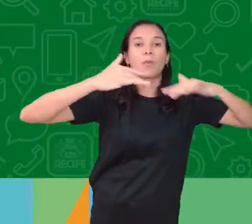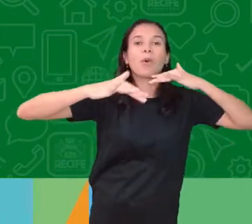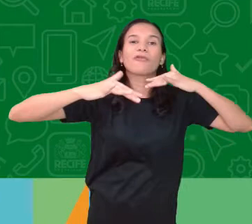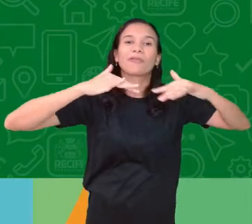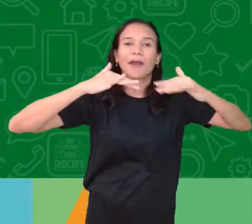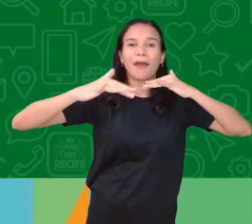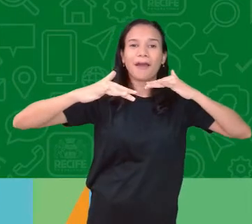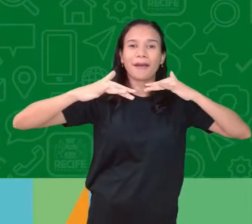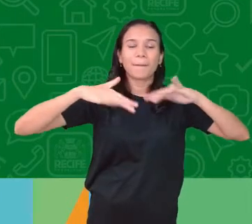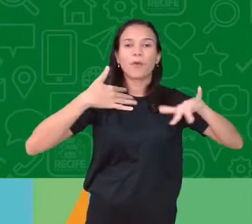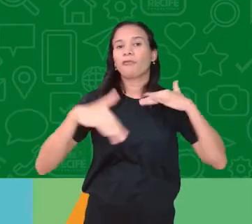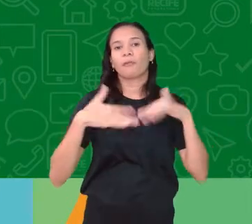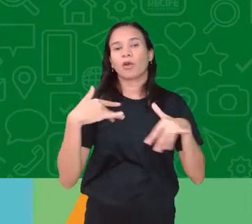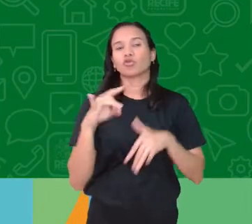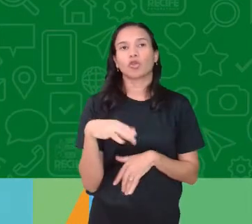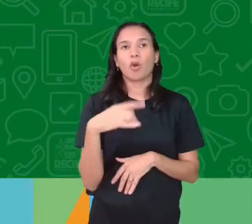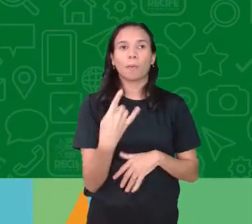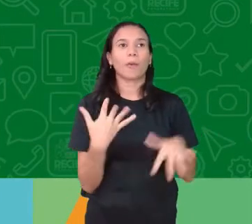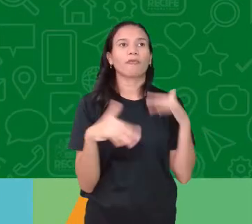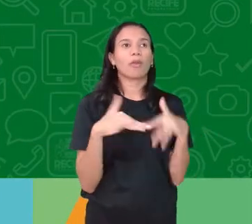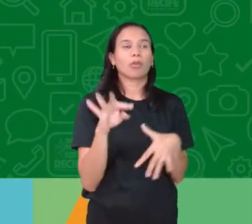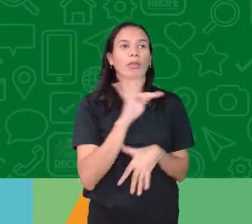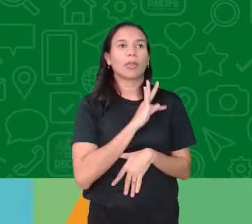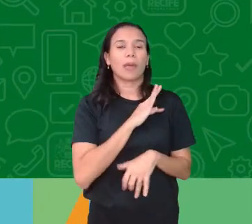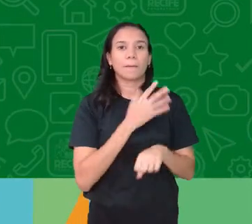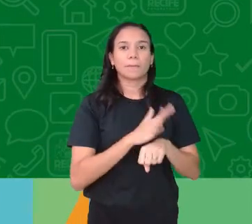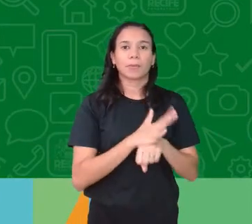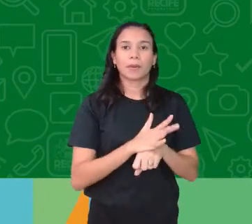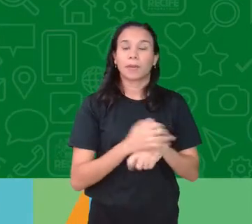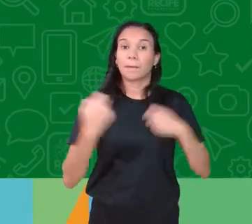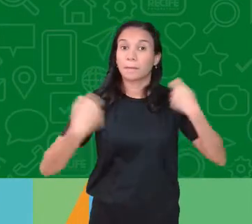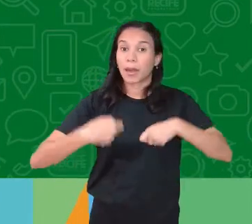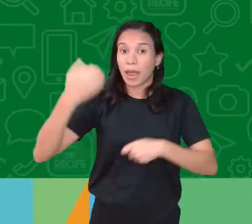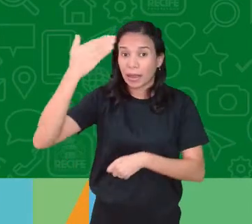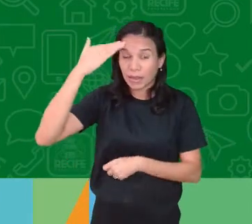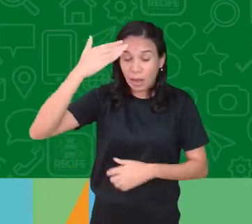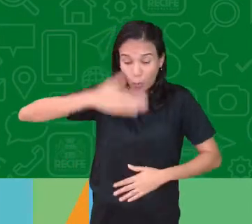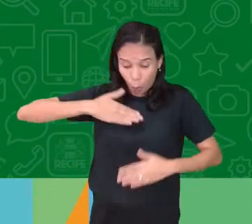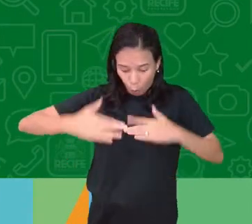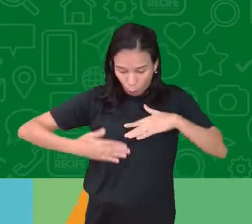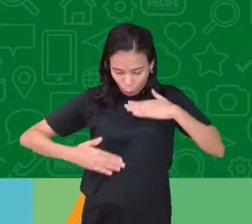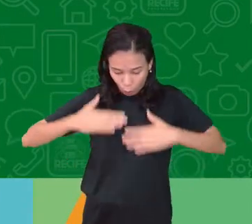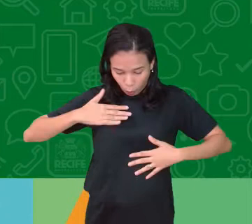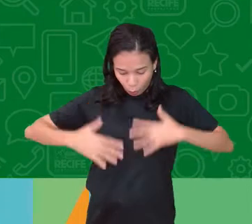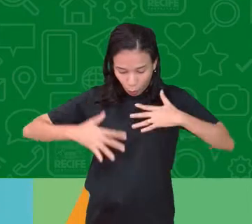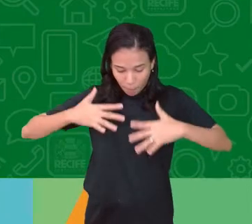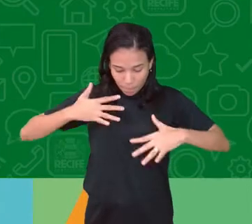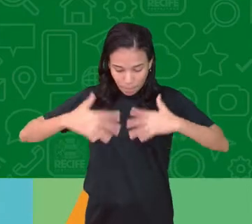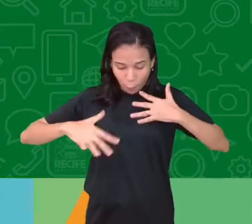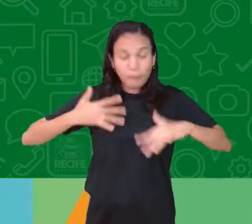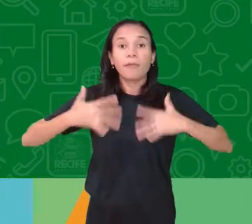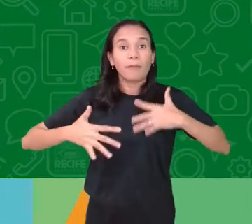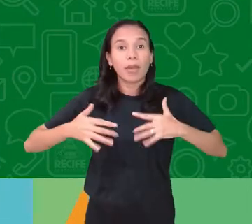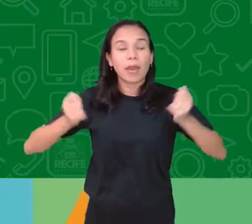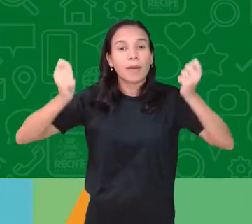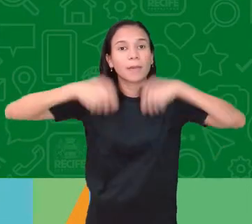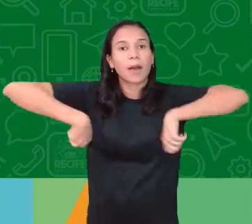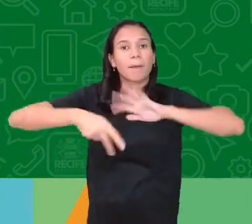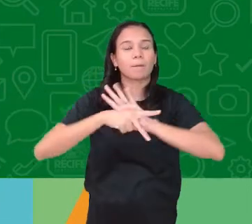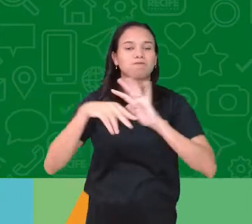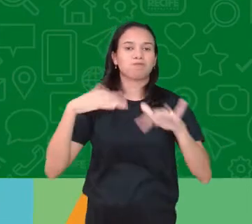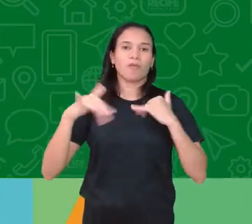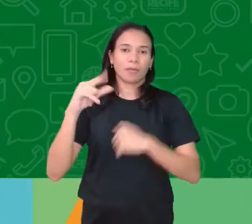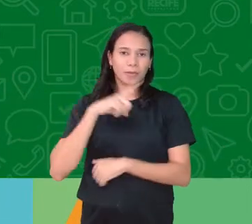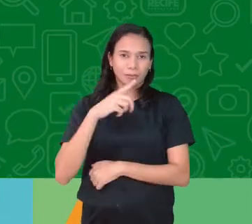digo movimento eu não quero dizer só um movimento técnico, mas eu preciso entender como o meu corpo se movimenta e quais as possibilidades de movimento que eu